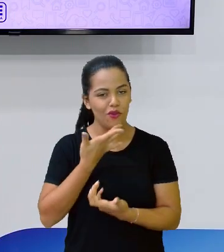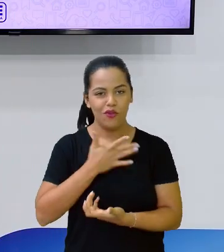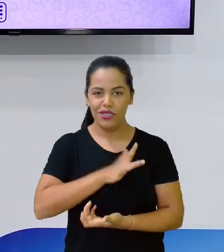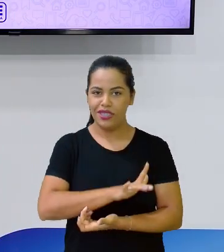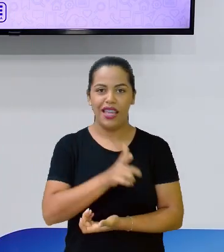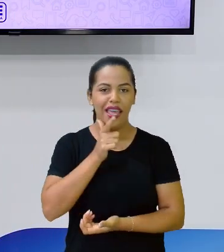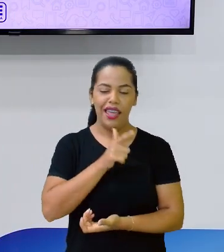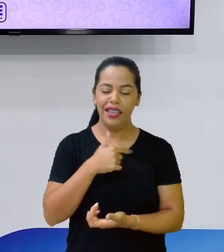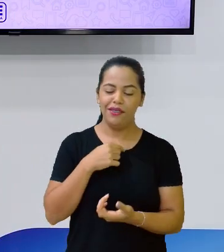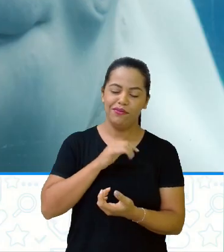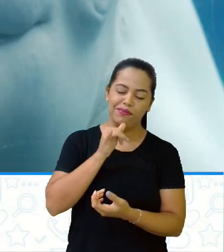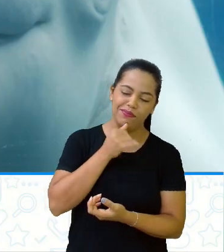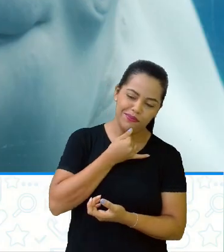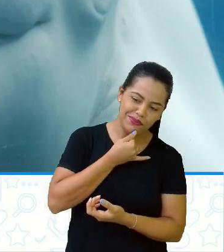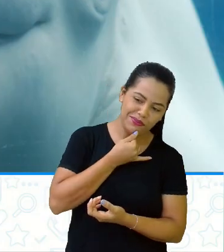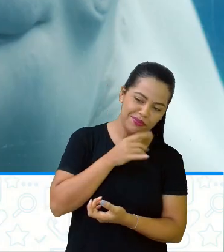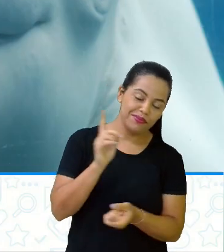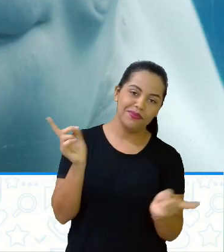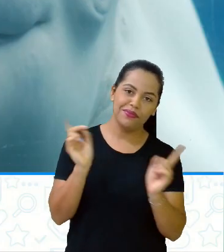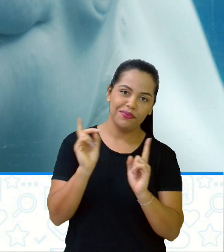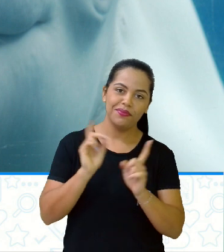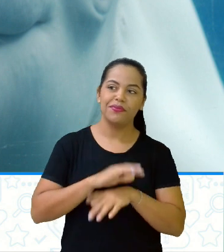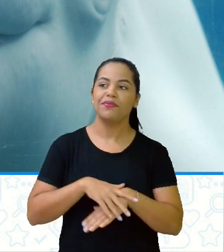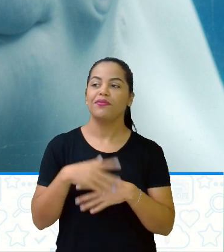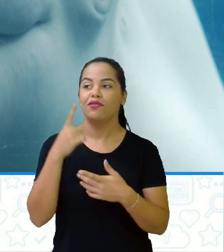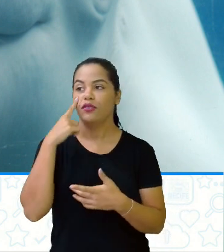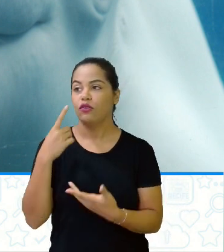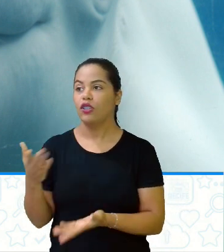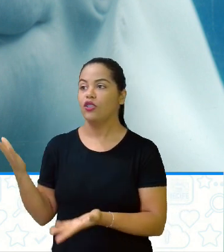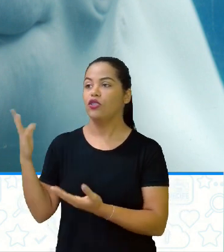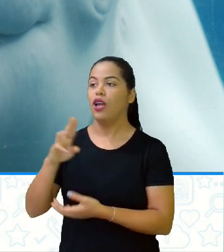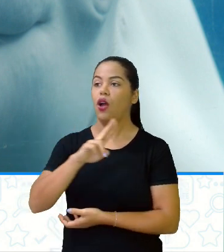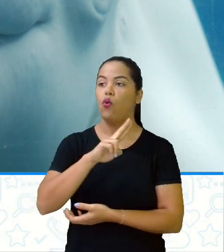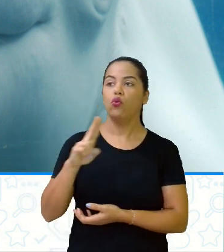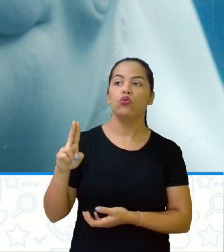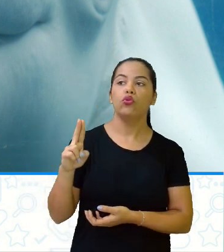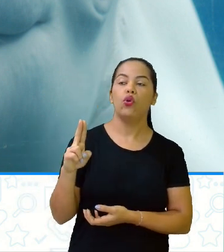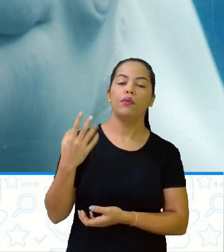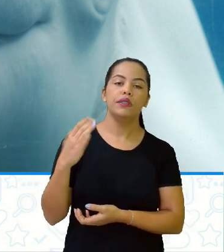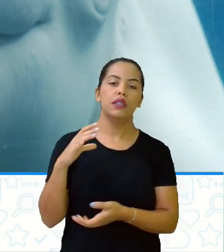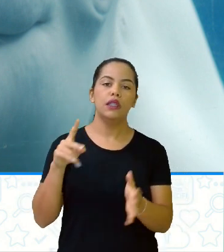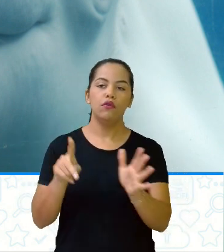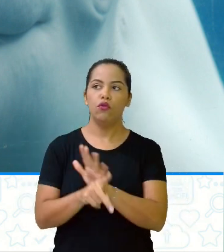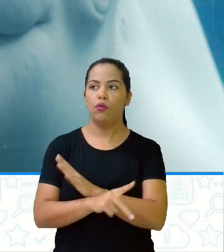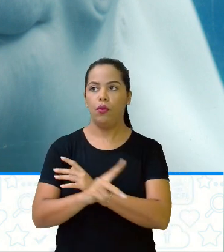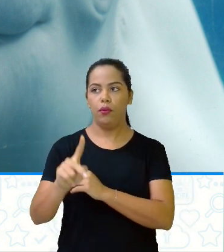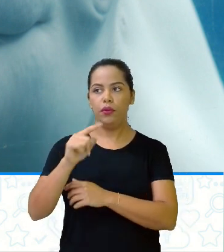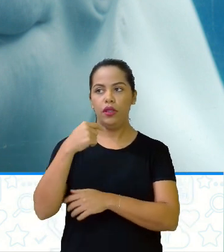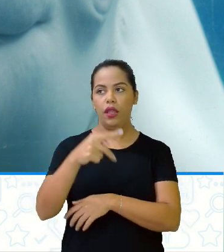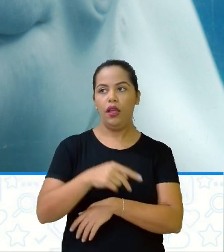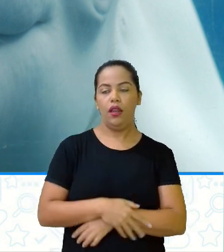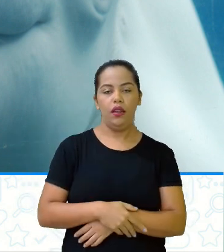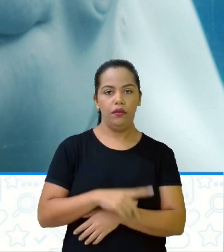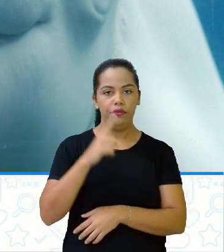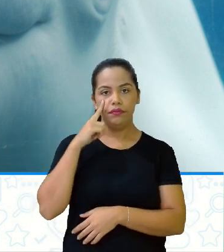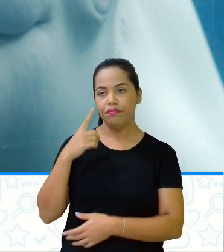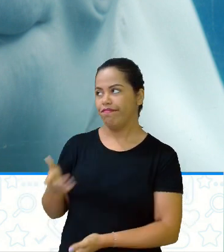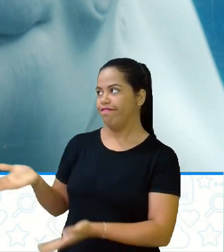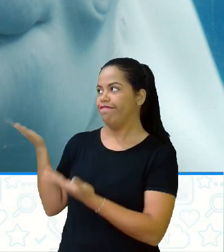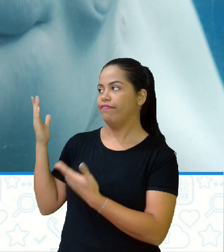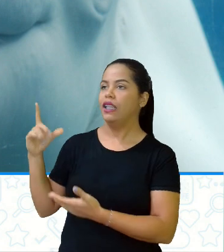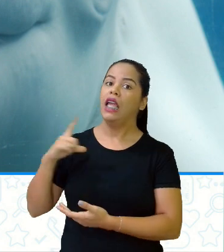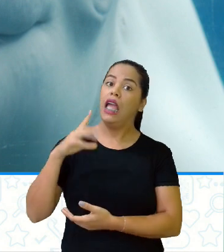é? Então, olha o nome científico dela, Delphinapterus leucas. Lembra que esses